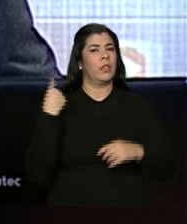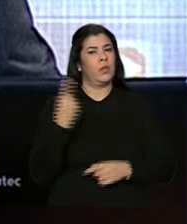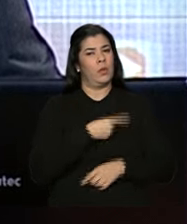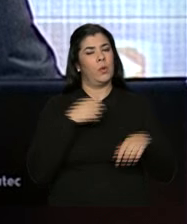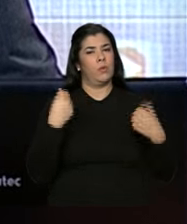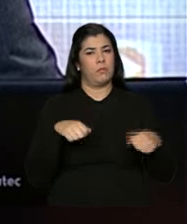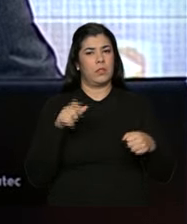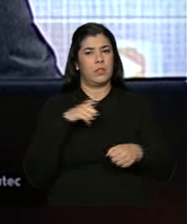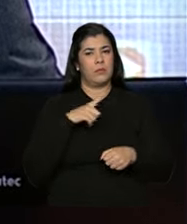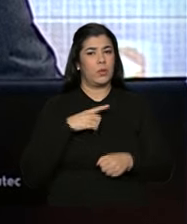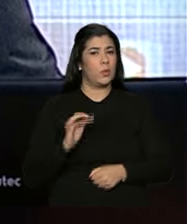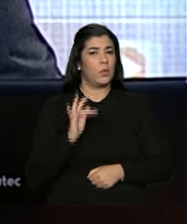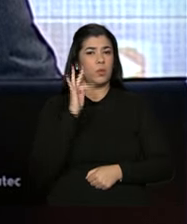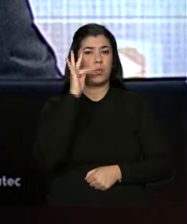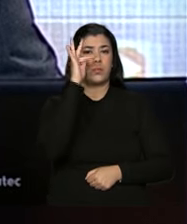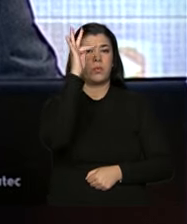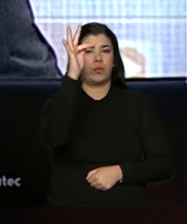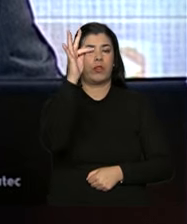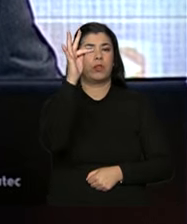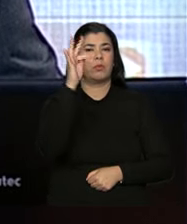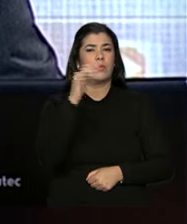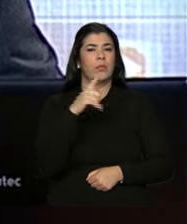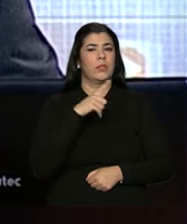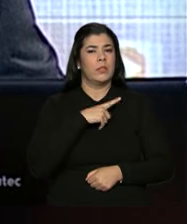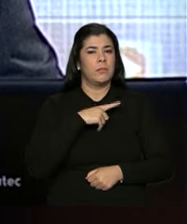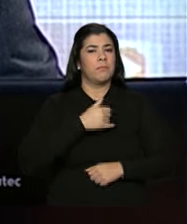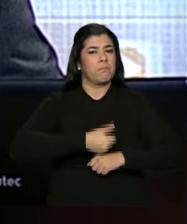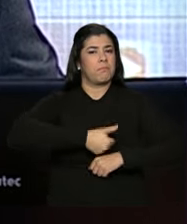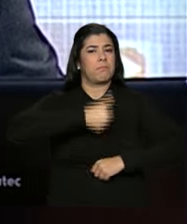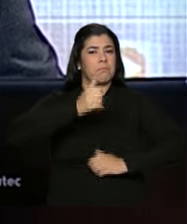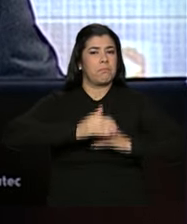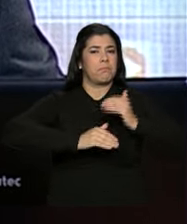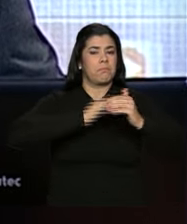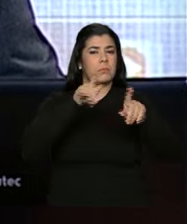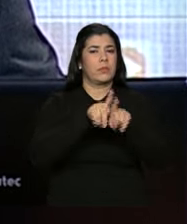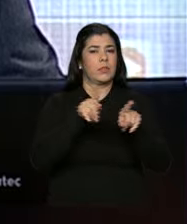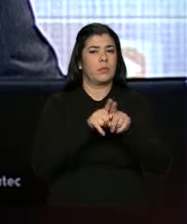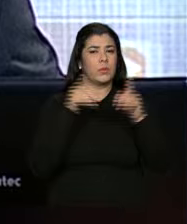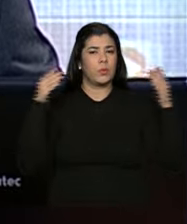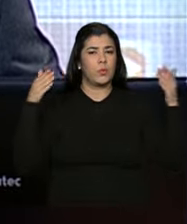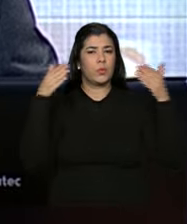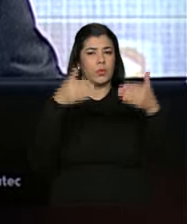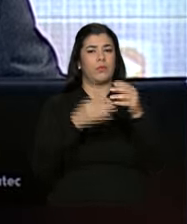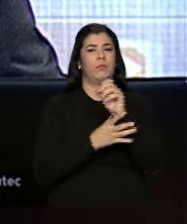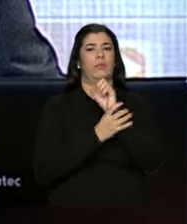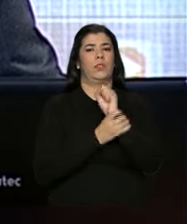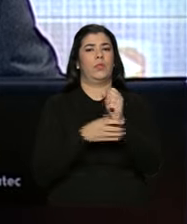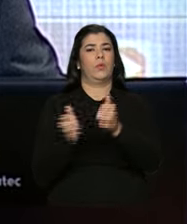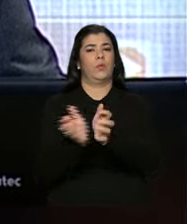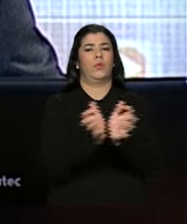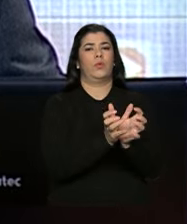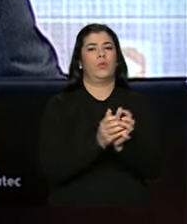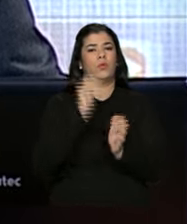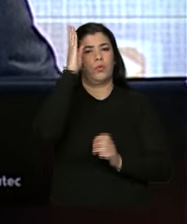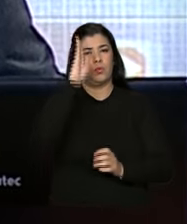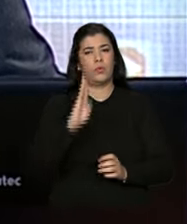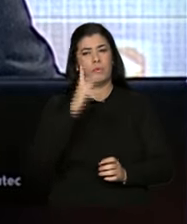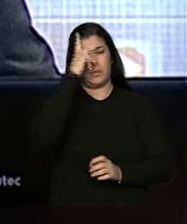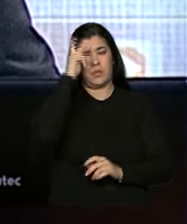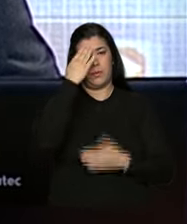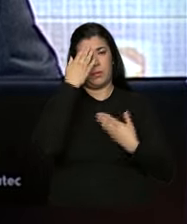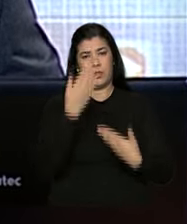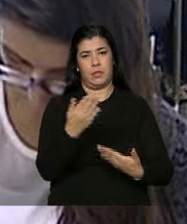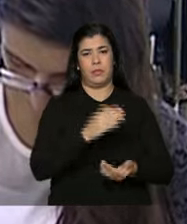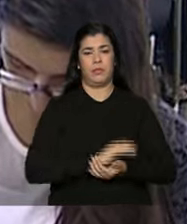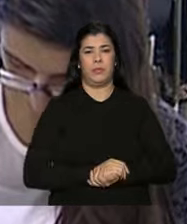vamos ter um futuro um pouco mais próspero e bastante focado na segurança coletiva de todos os brasileiros.